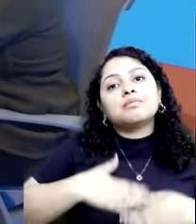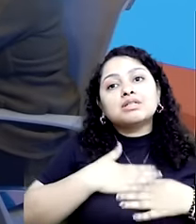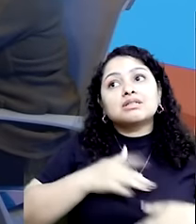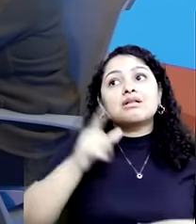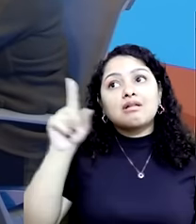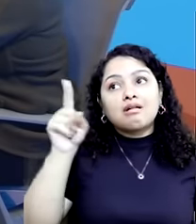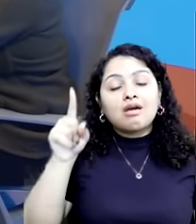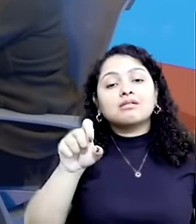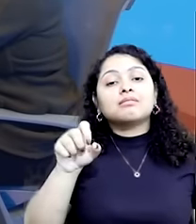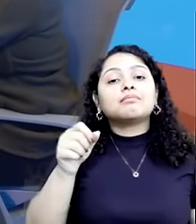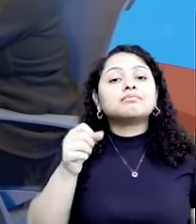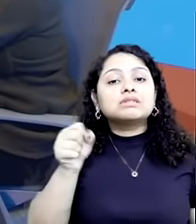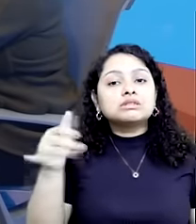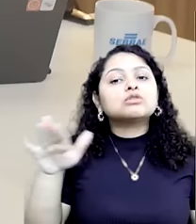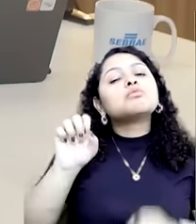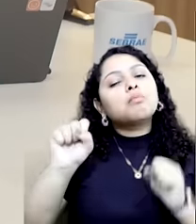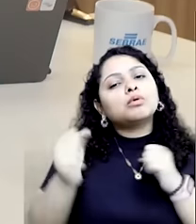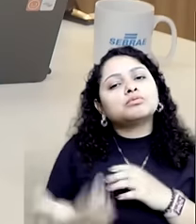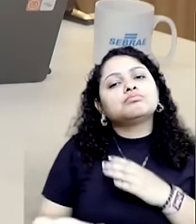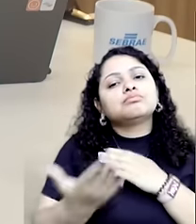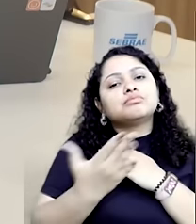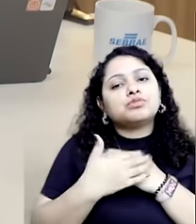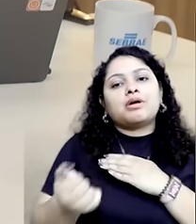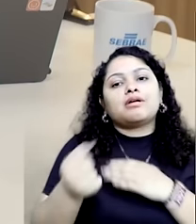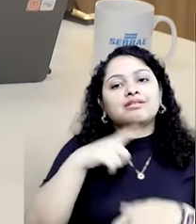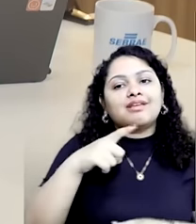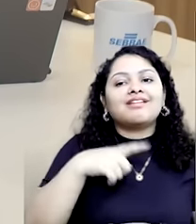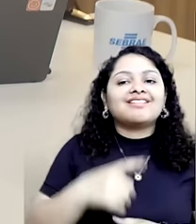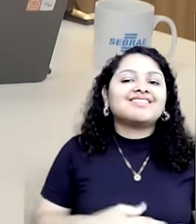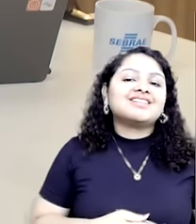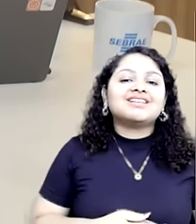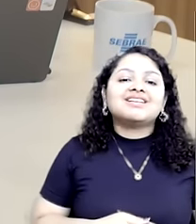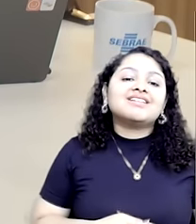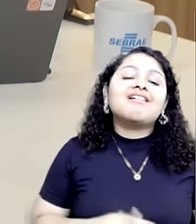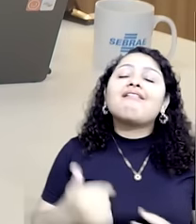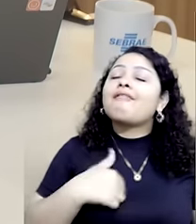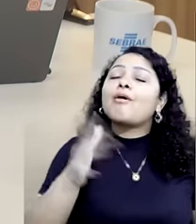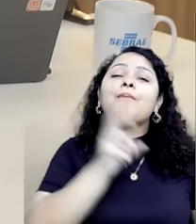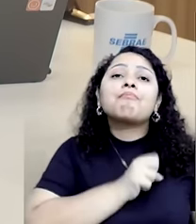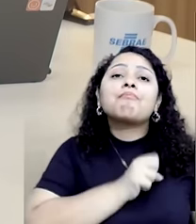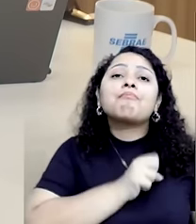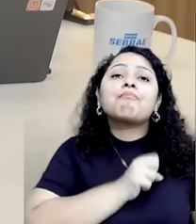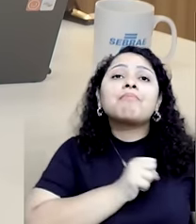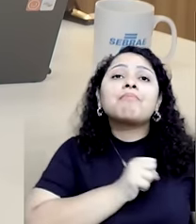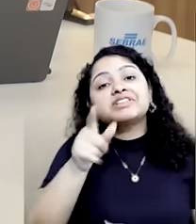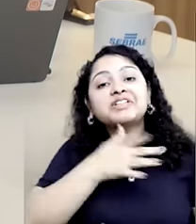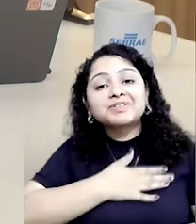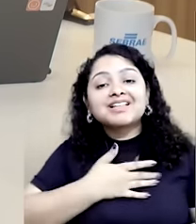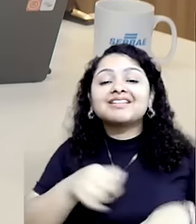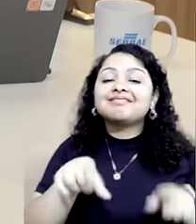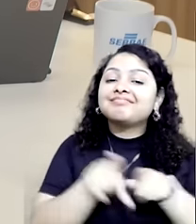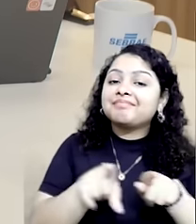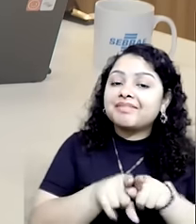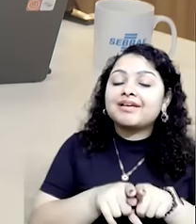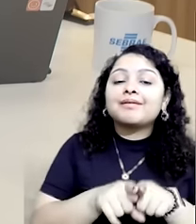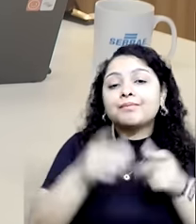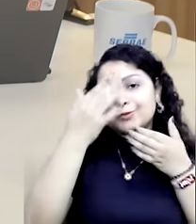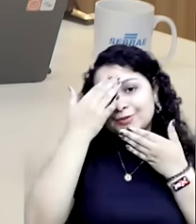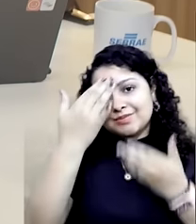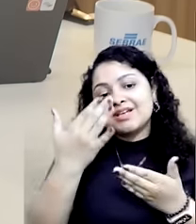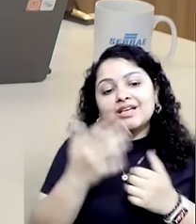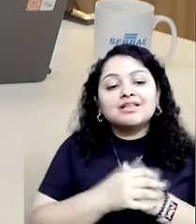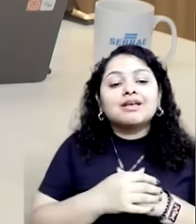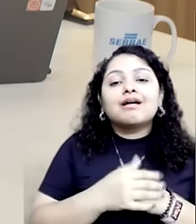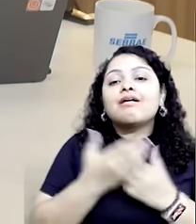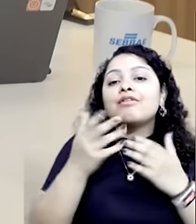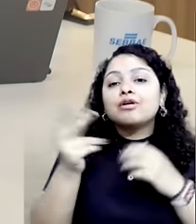pessoal eu amei espero que vocês tenham gostado também nosso Muito obrigado Kate César Edvan pessoal que tá em casa se você gostou